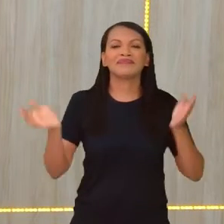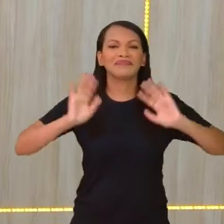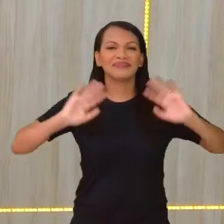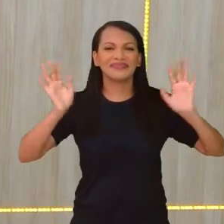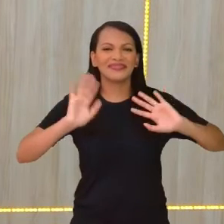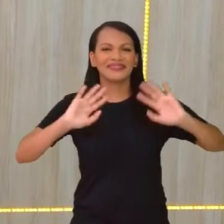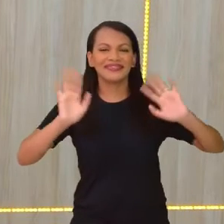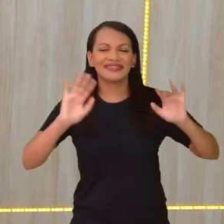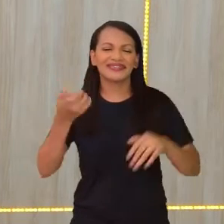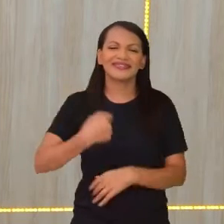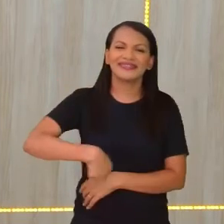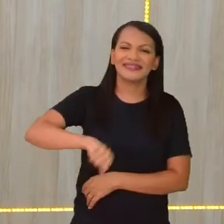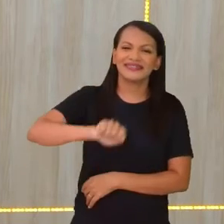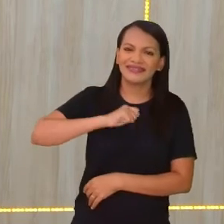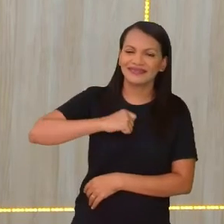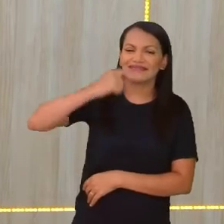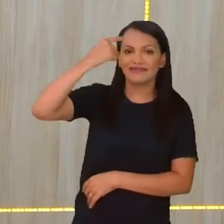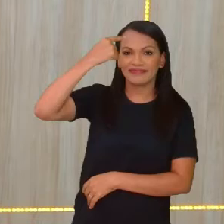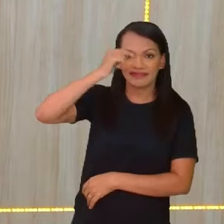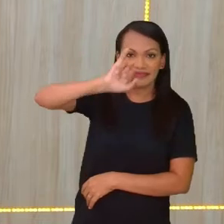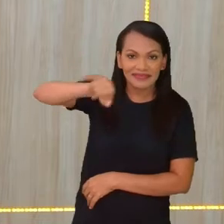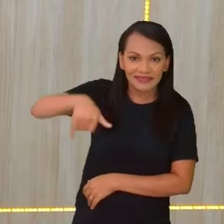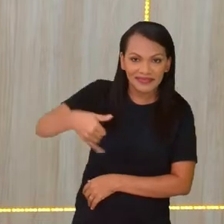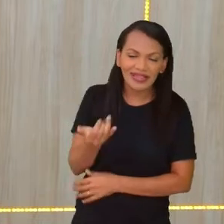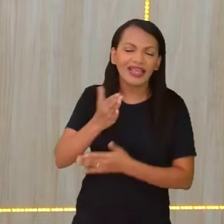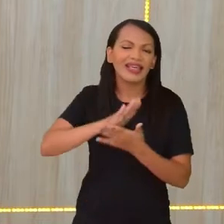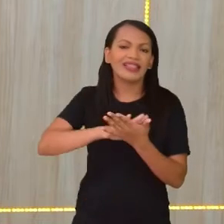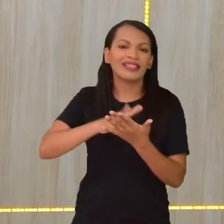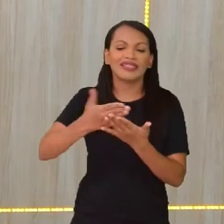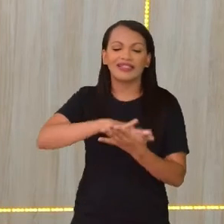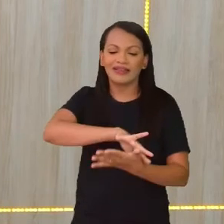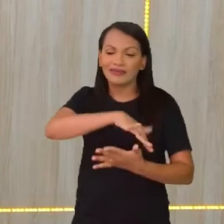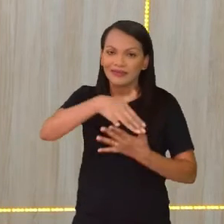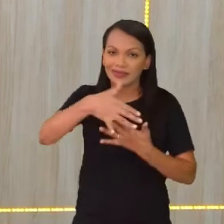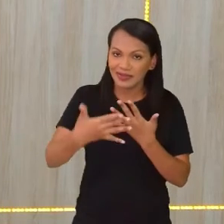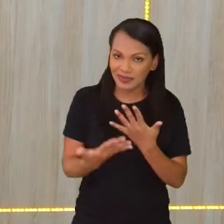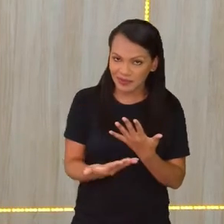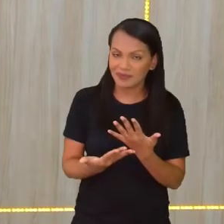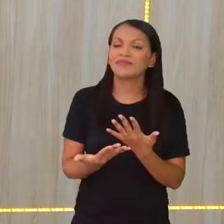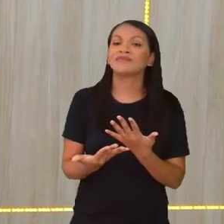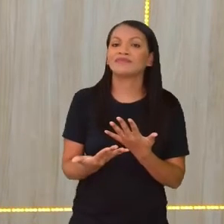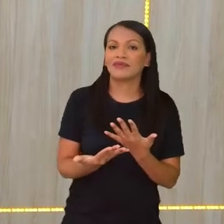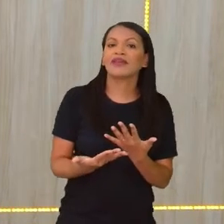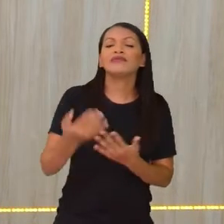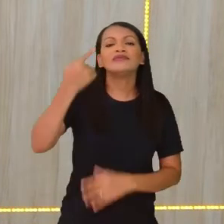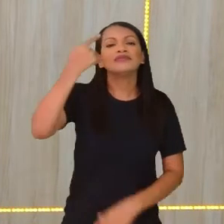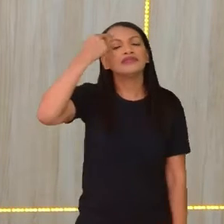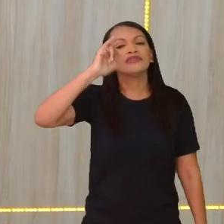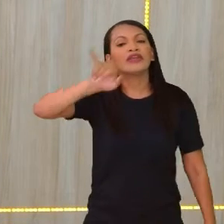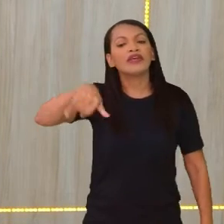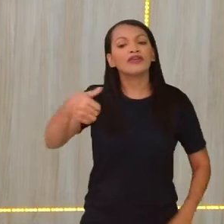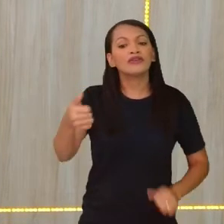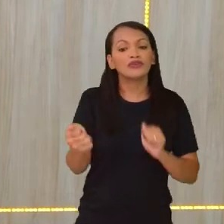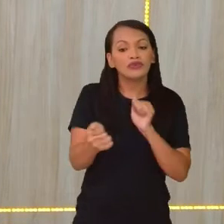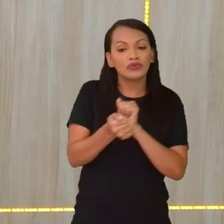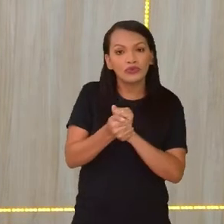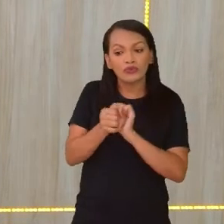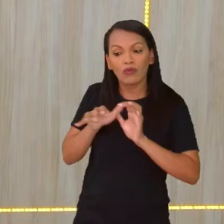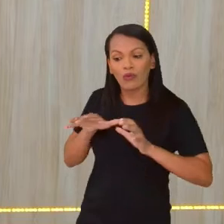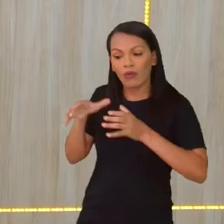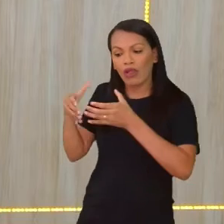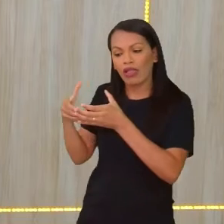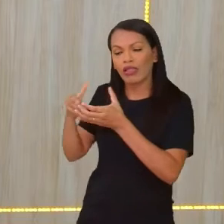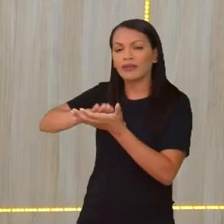temos Jéssica, nossa intérprete de Libras. Jéssica, junto com toda a equipe